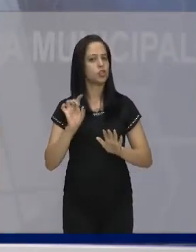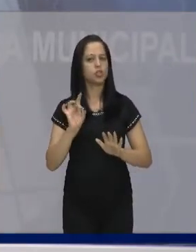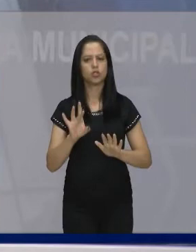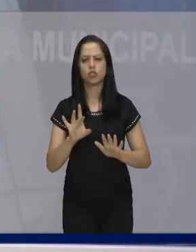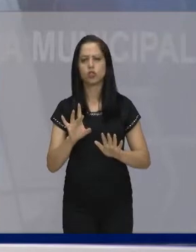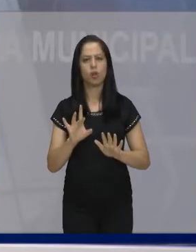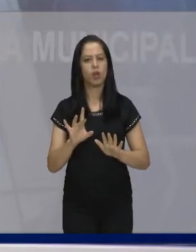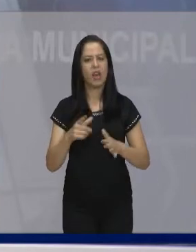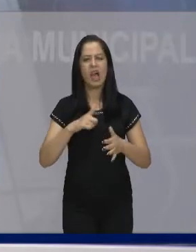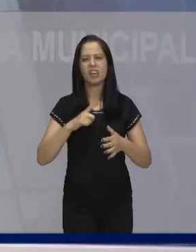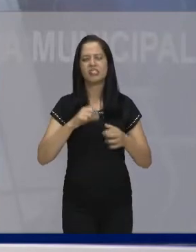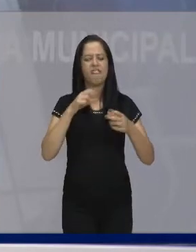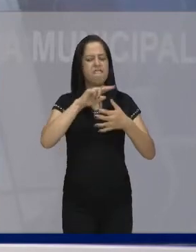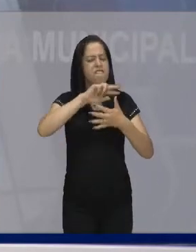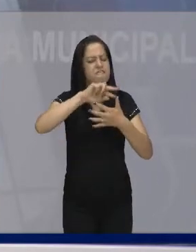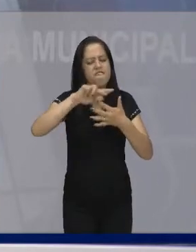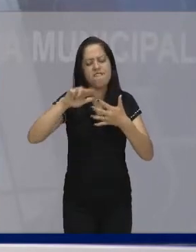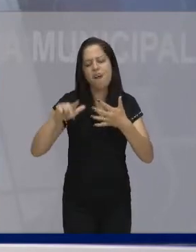de inúmeros locais,